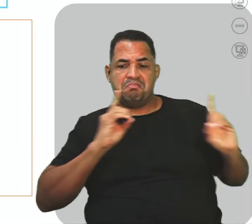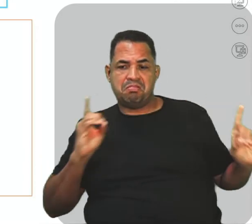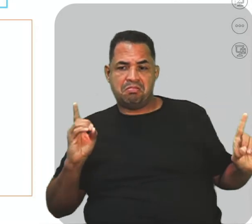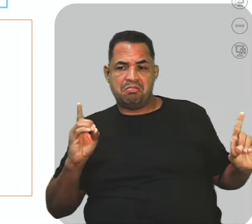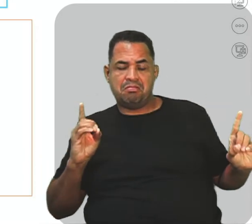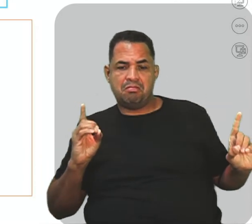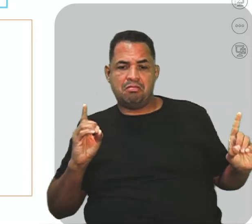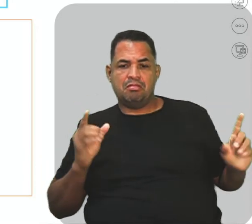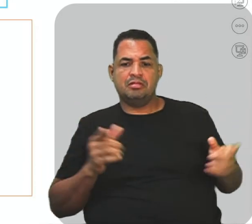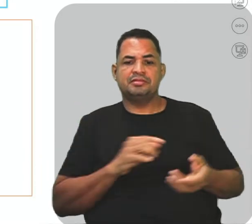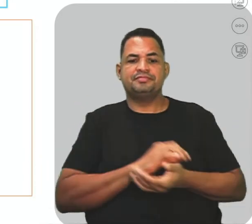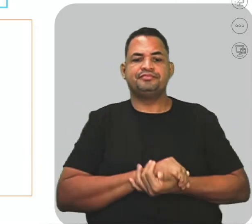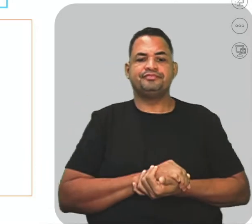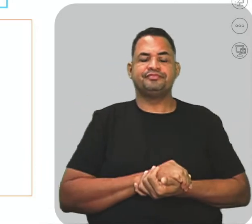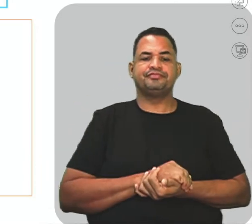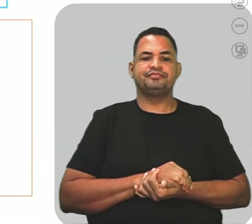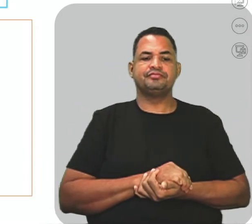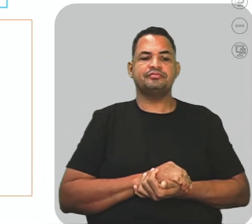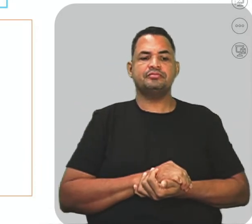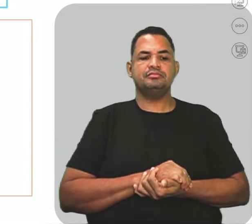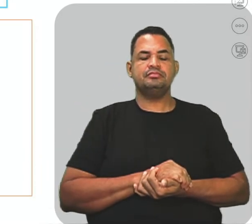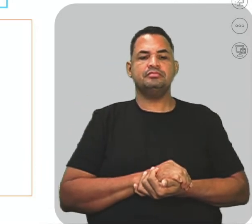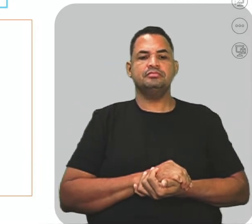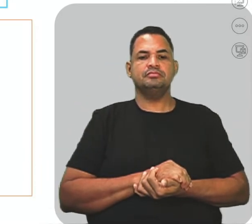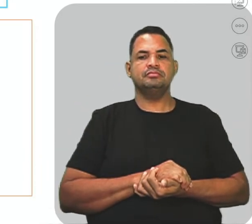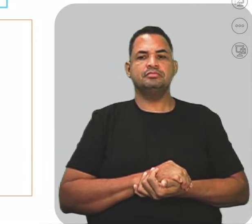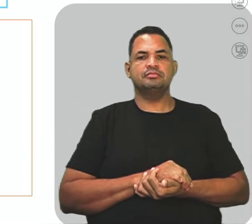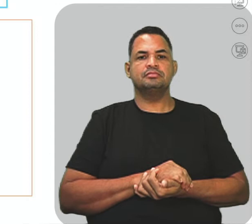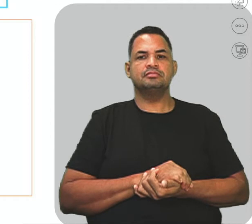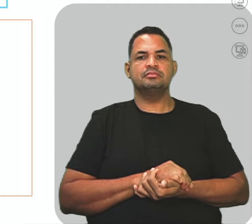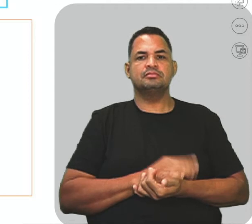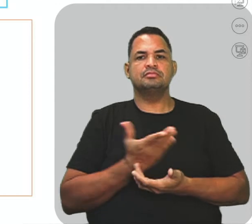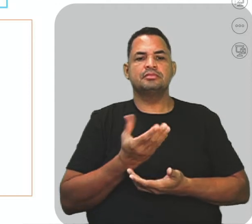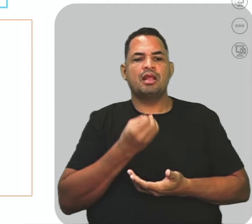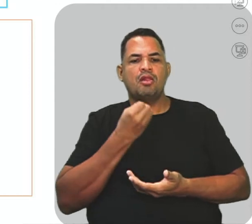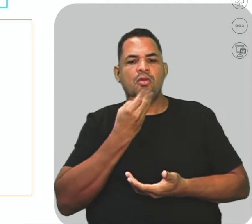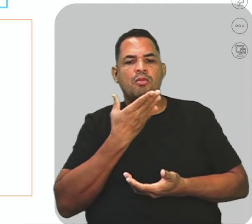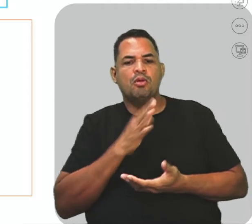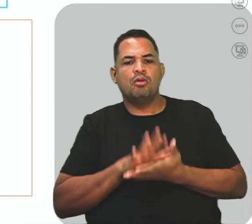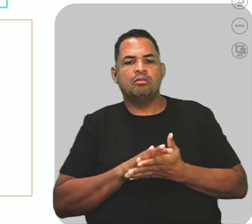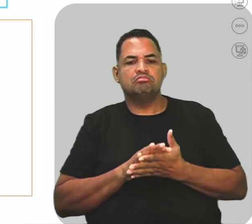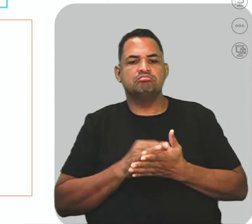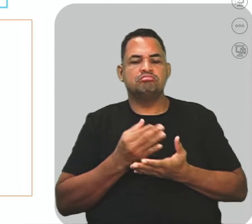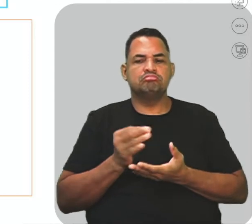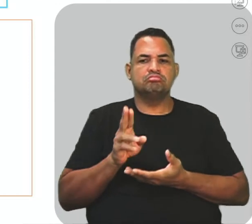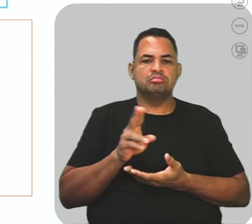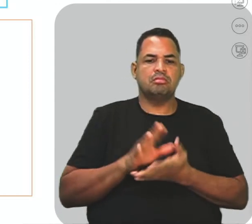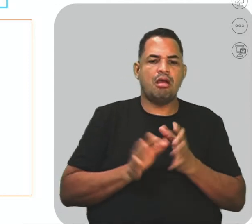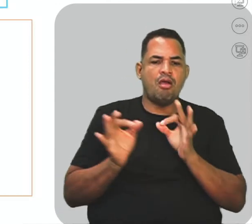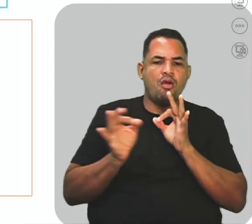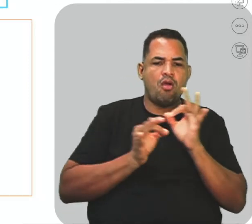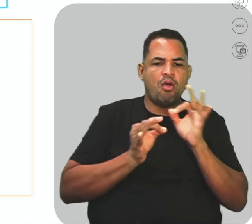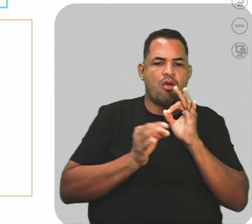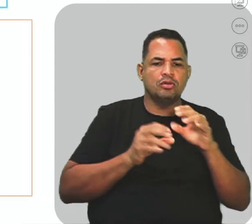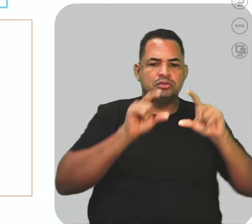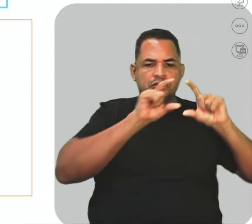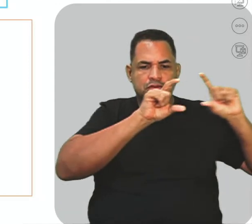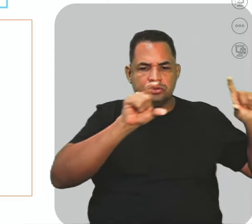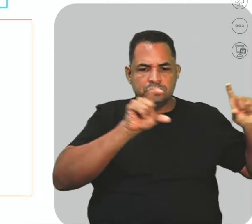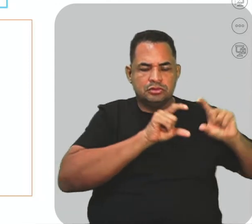o Cristiano Araújo, né? Muito bem aí nas suas colocações para construir esses